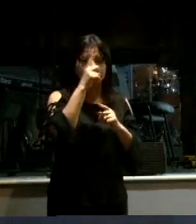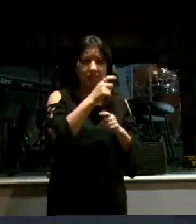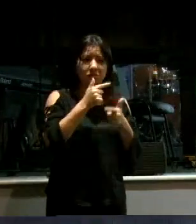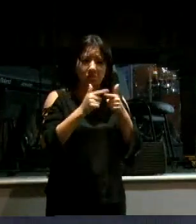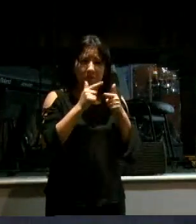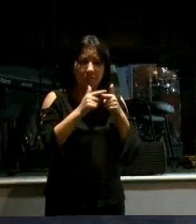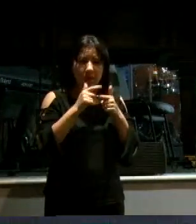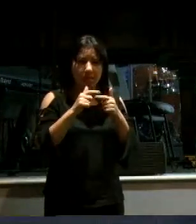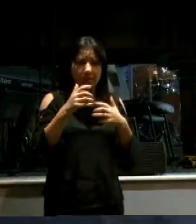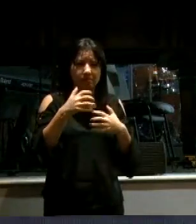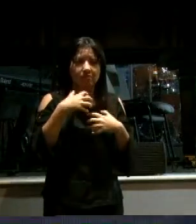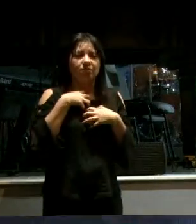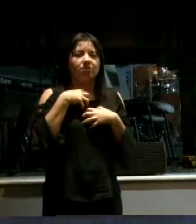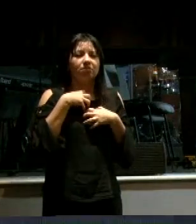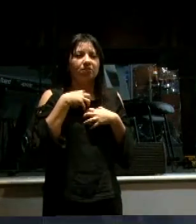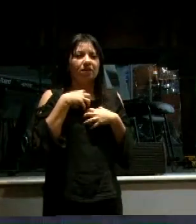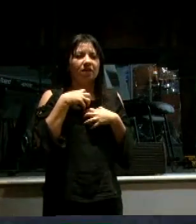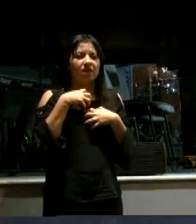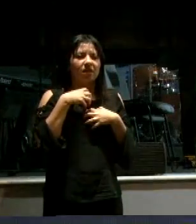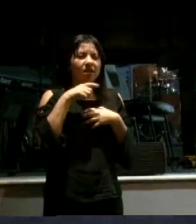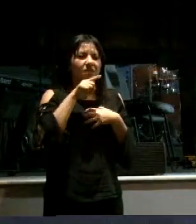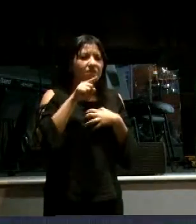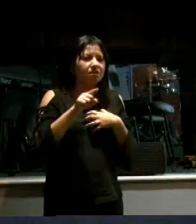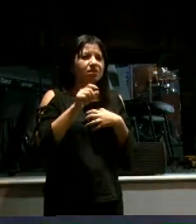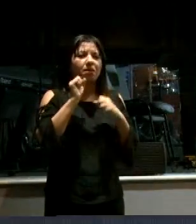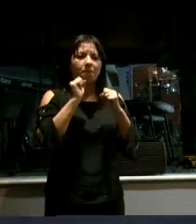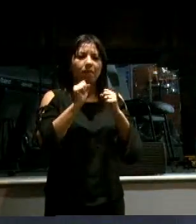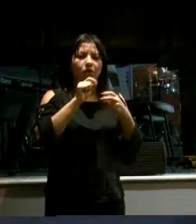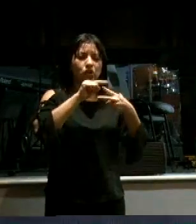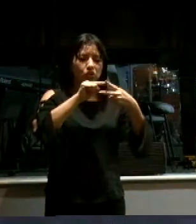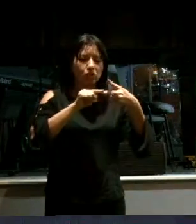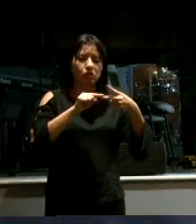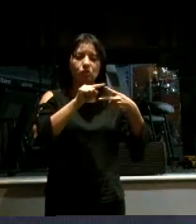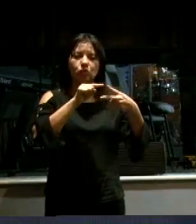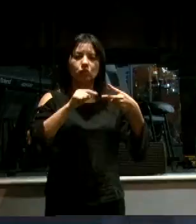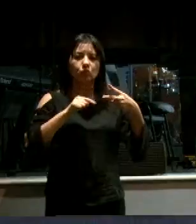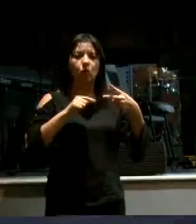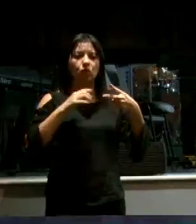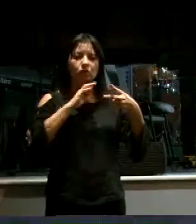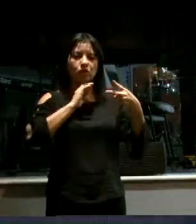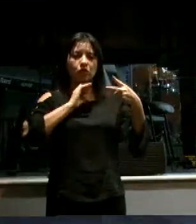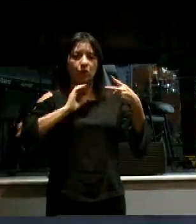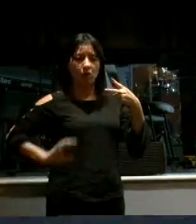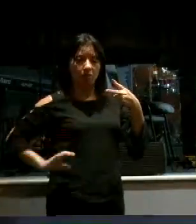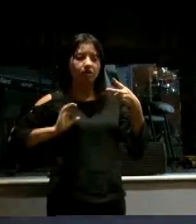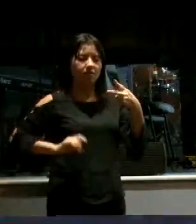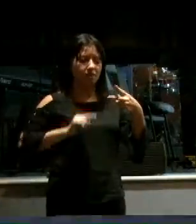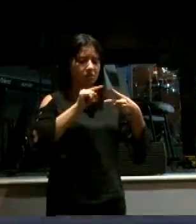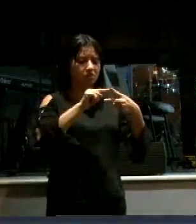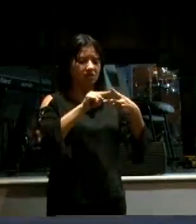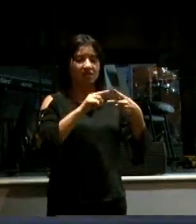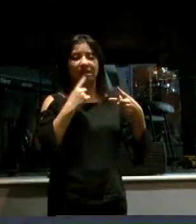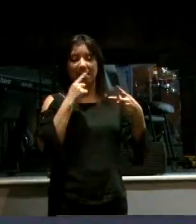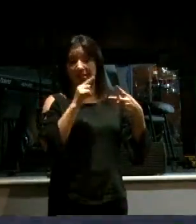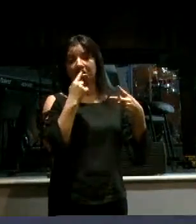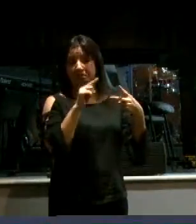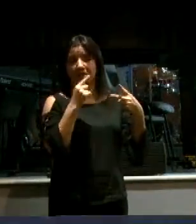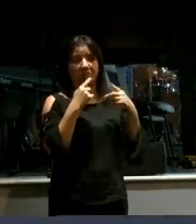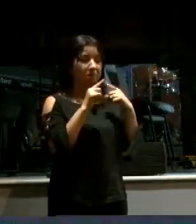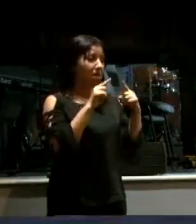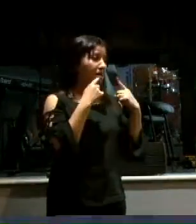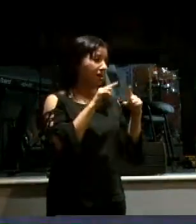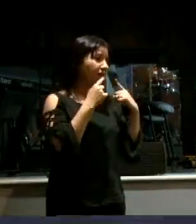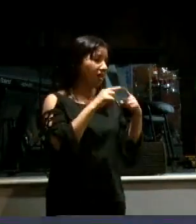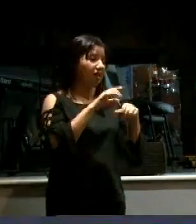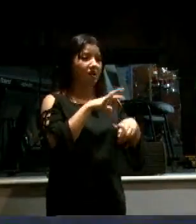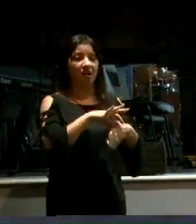quando você encontrar Mara, você pode ter duas atitudes: murmurar, murmurar contra o seu líder, murmurar